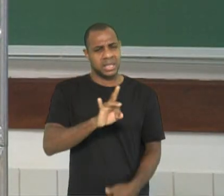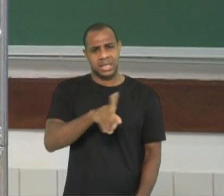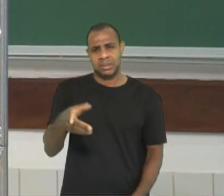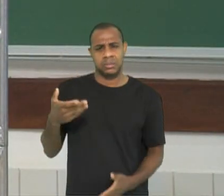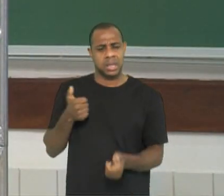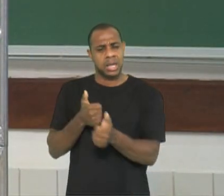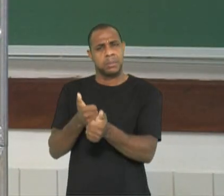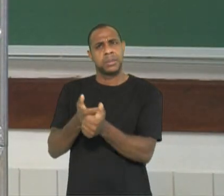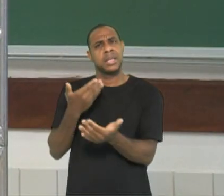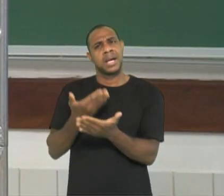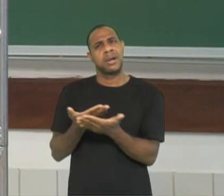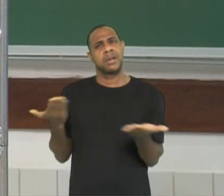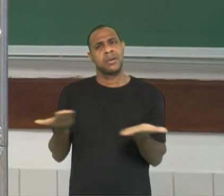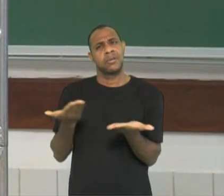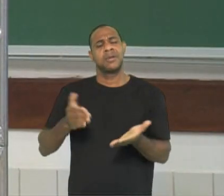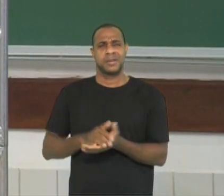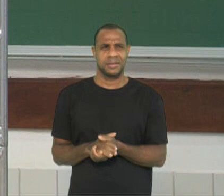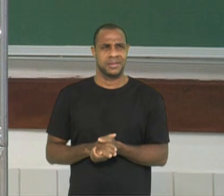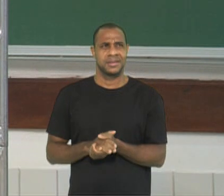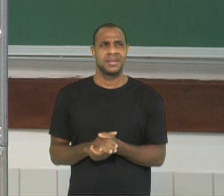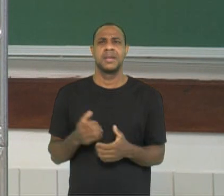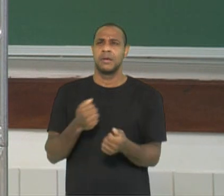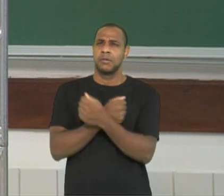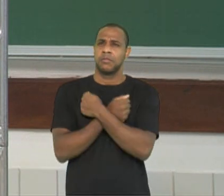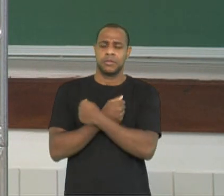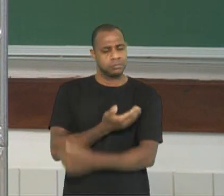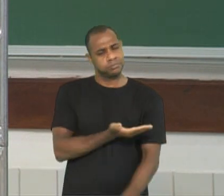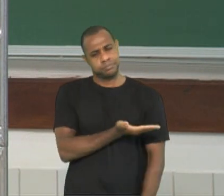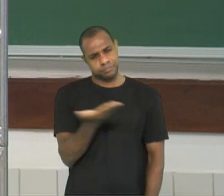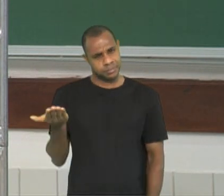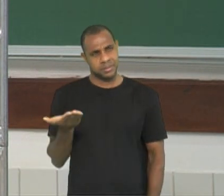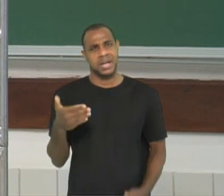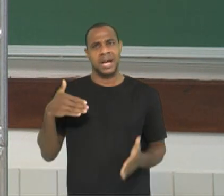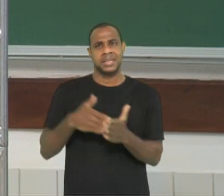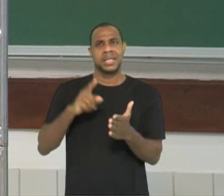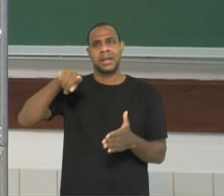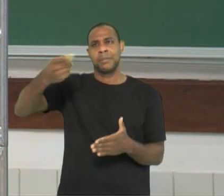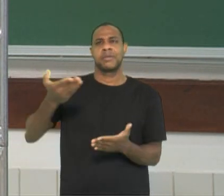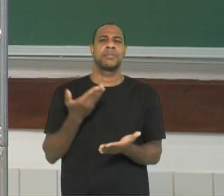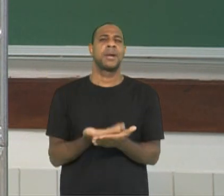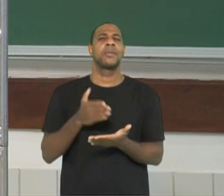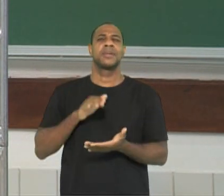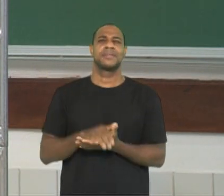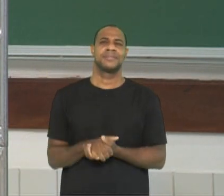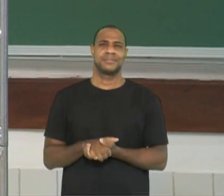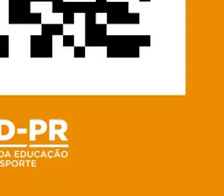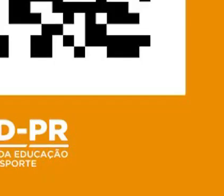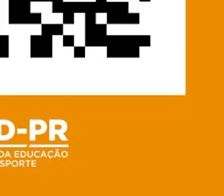estão acompanhando as aulas nesse momento, deixar um forte abraço para vocês e até a nossa próxima aula.